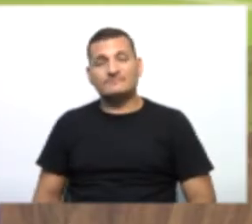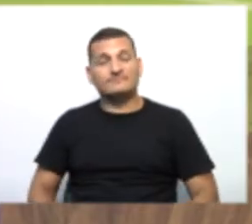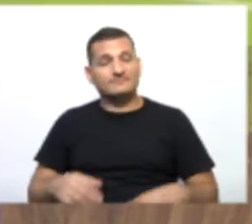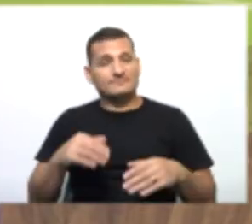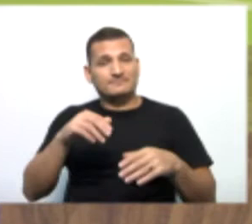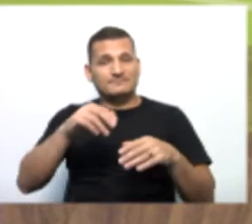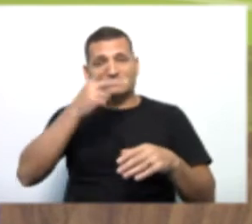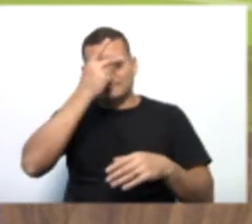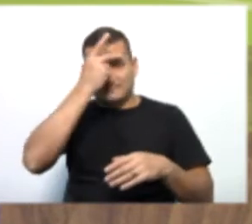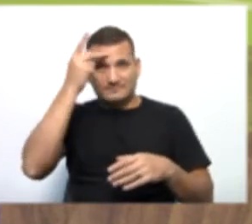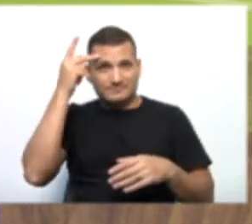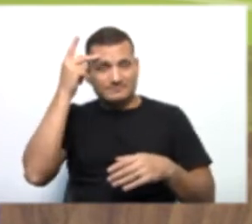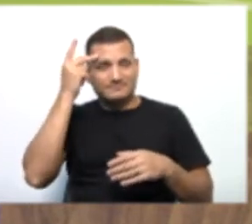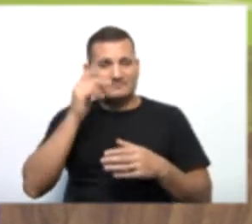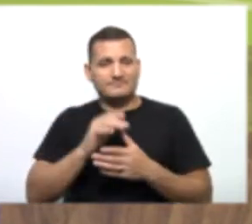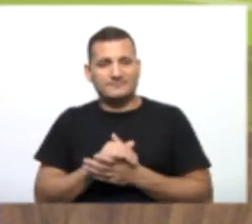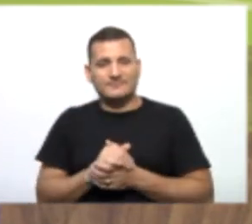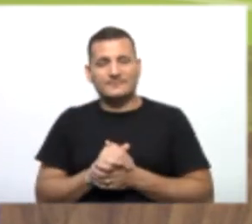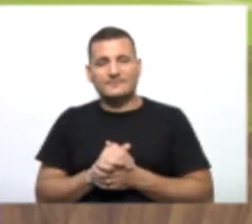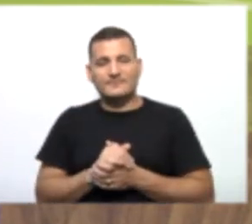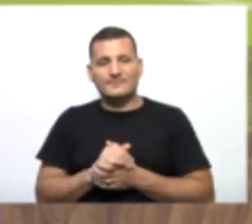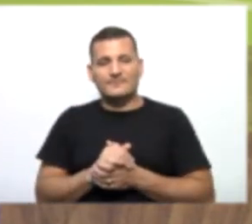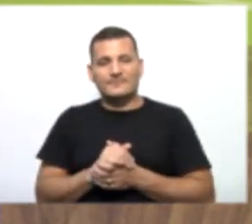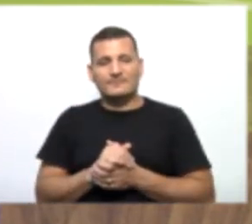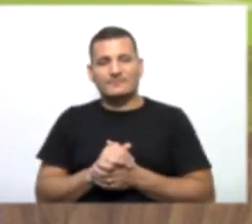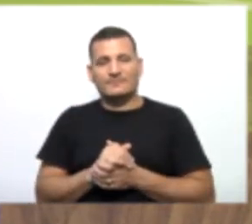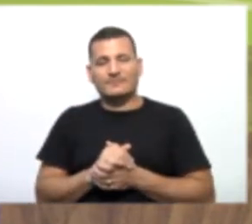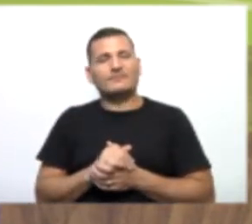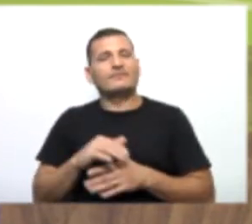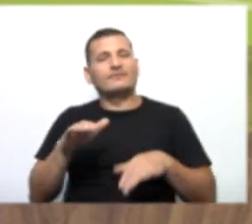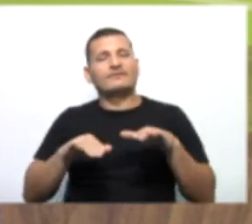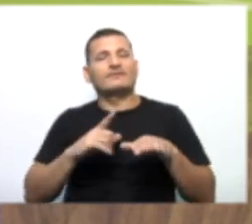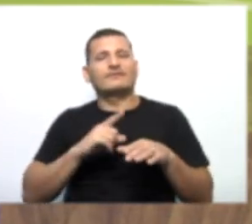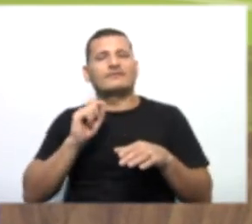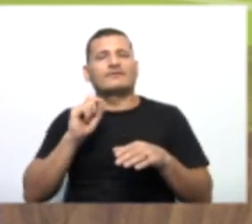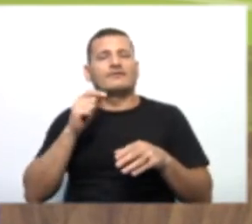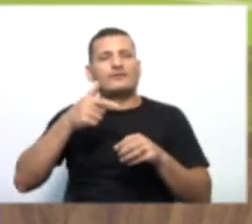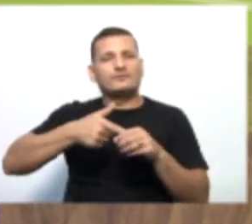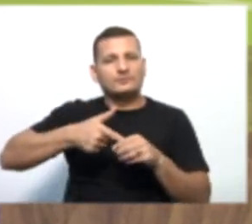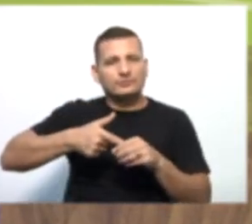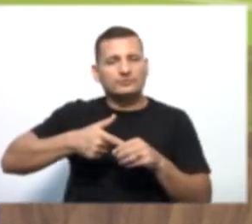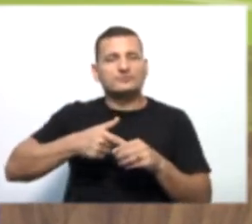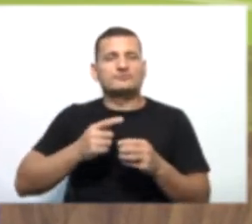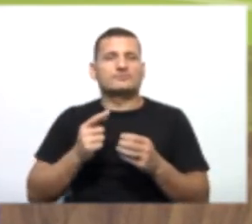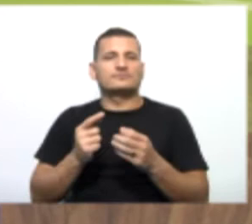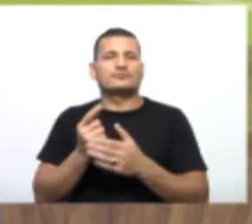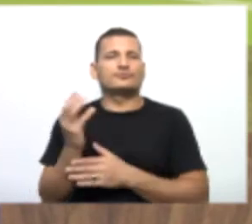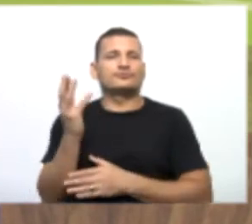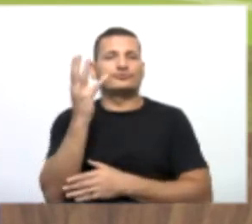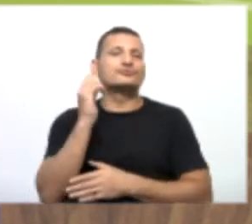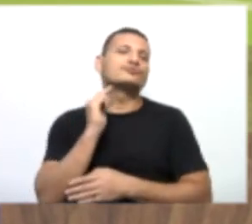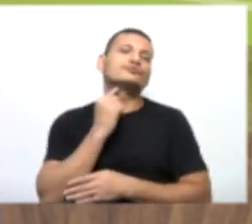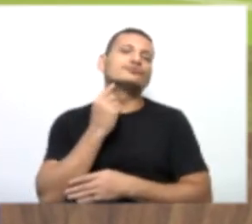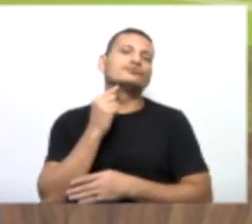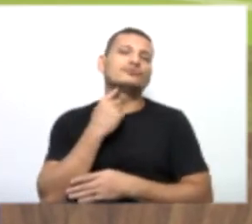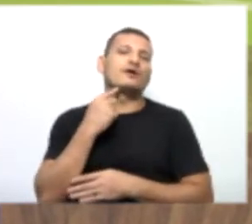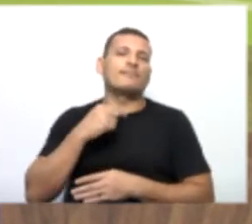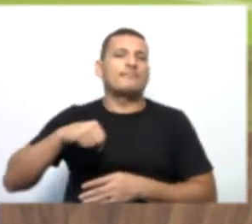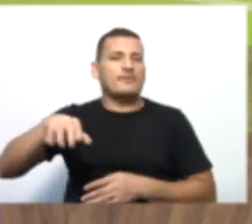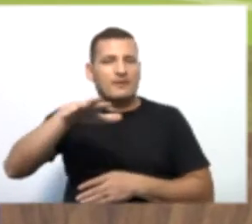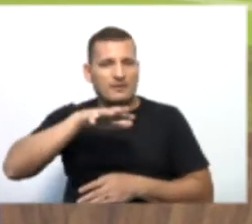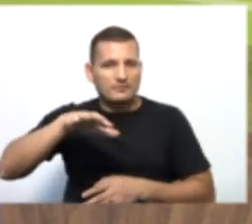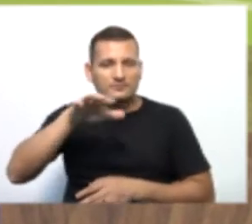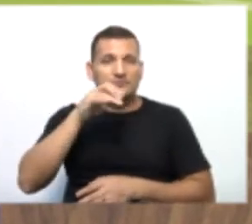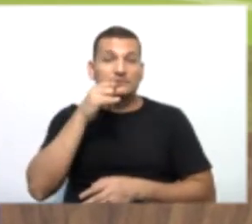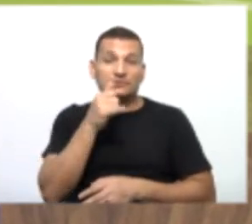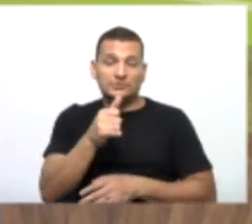vezes, elas estão gastando, além do combustível, estão poluindo o ambiente, estão gastando energia, né? Porque